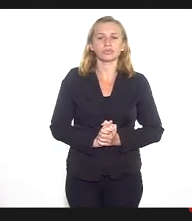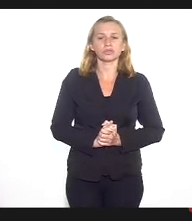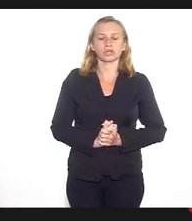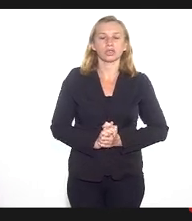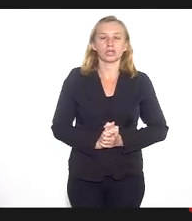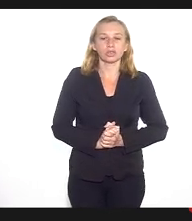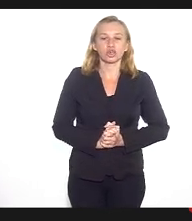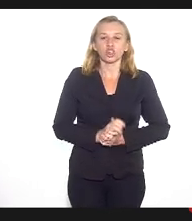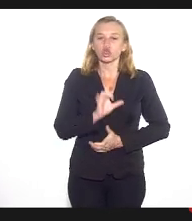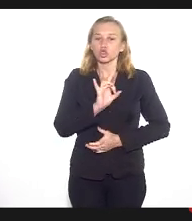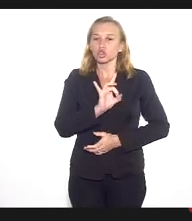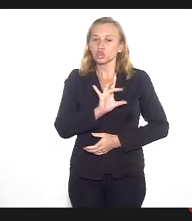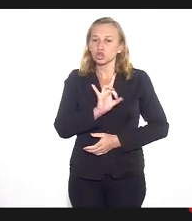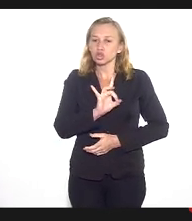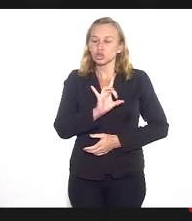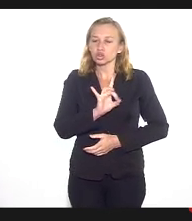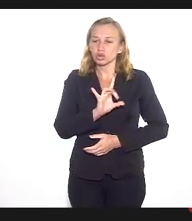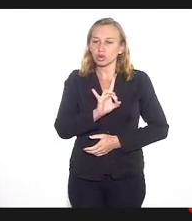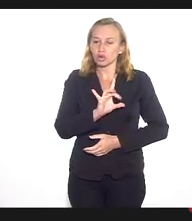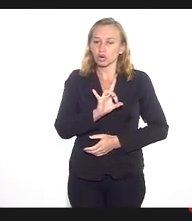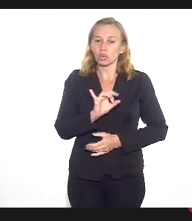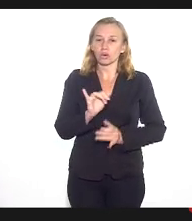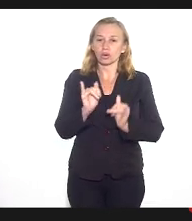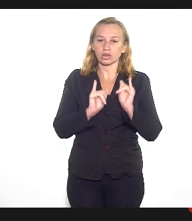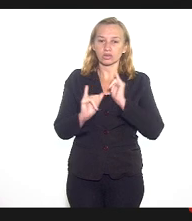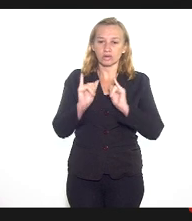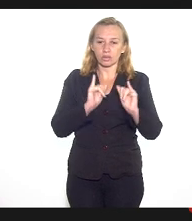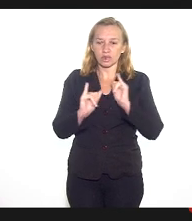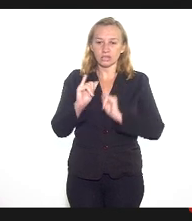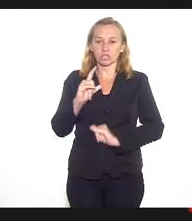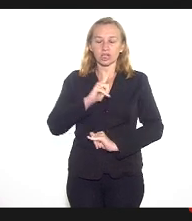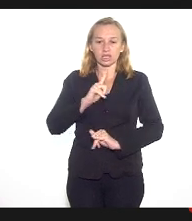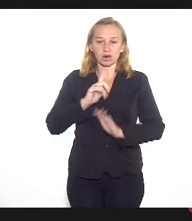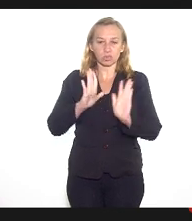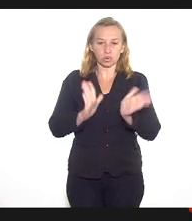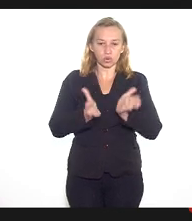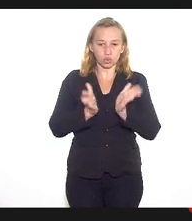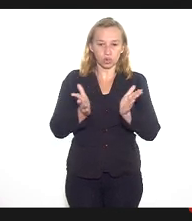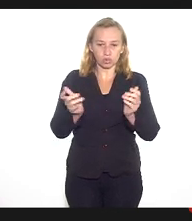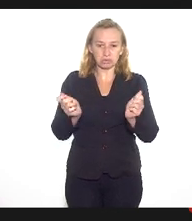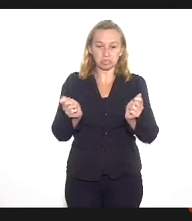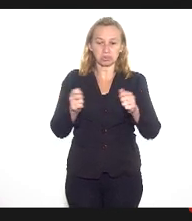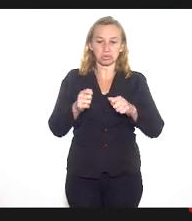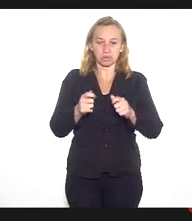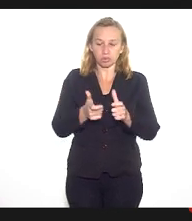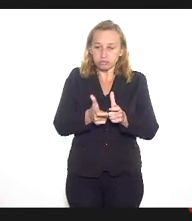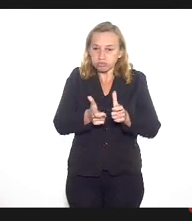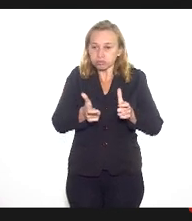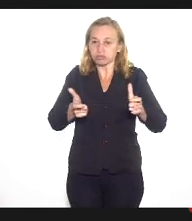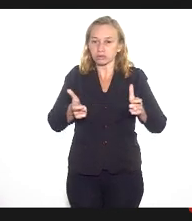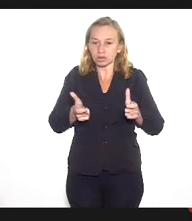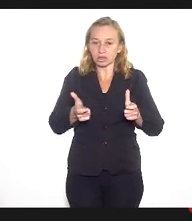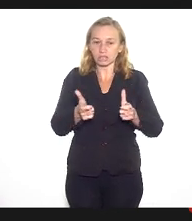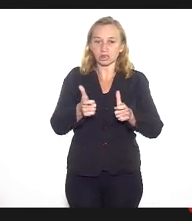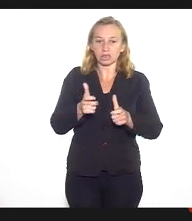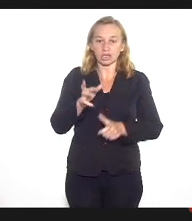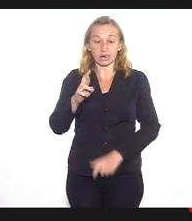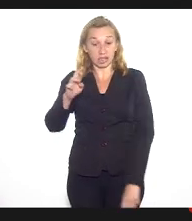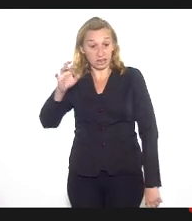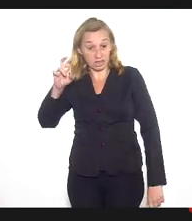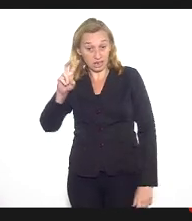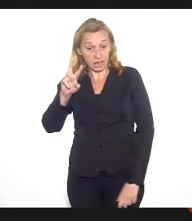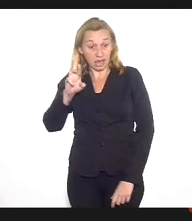vista somente geológico, com a informação que temos hoje, o potencial de reservas aqui em Campos e